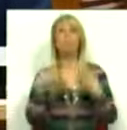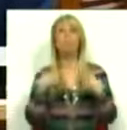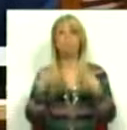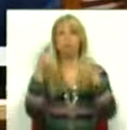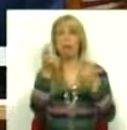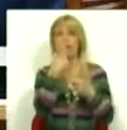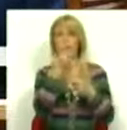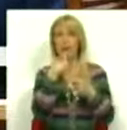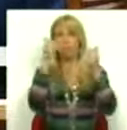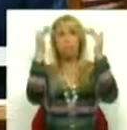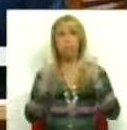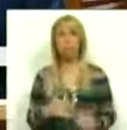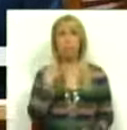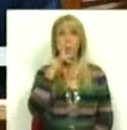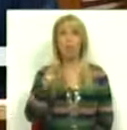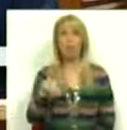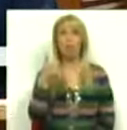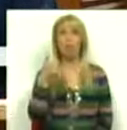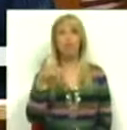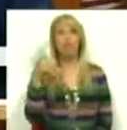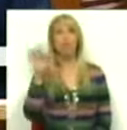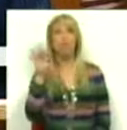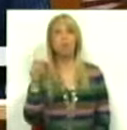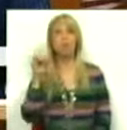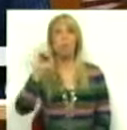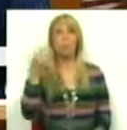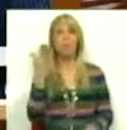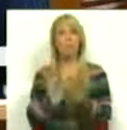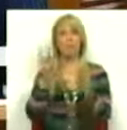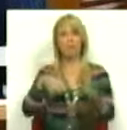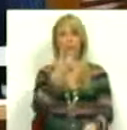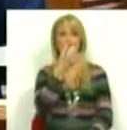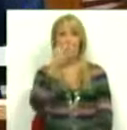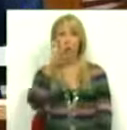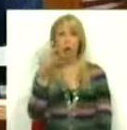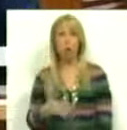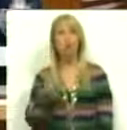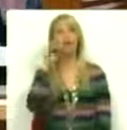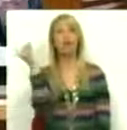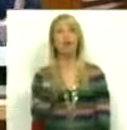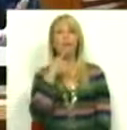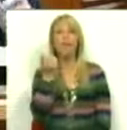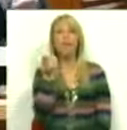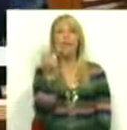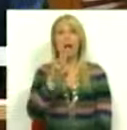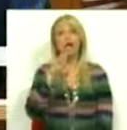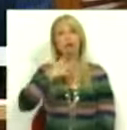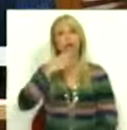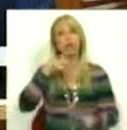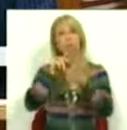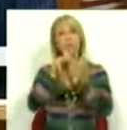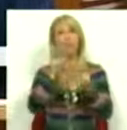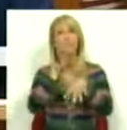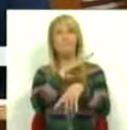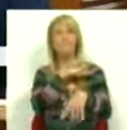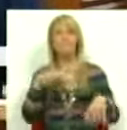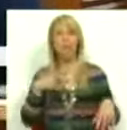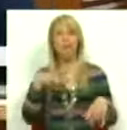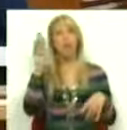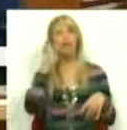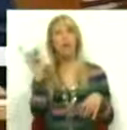para 1,25% do PIB até final de 2012. Rever as taxas moderadoras, rever e aumentar as taxas